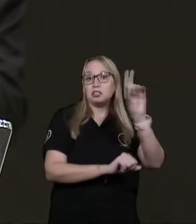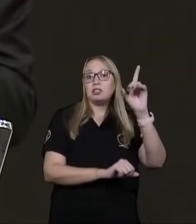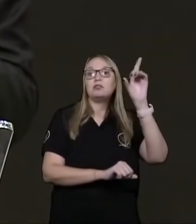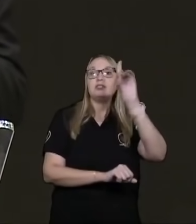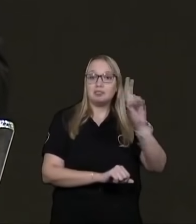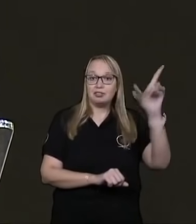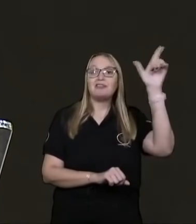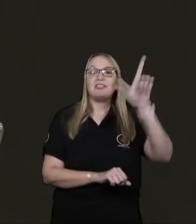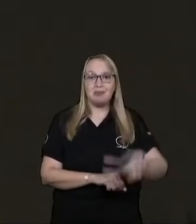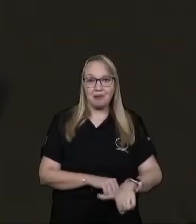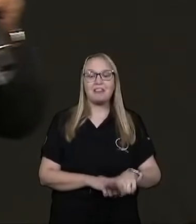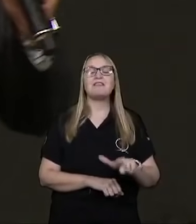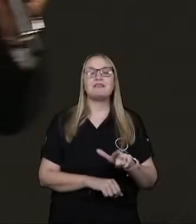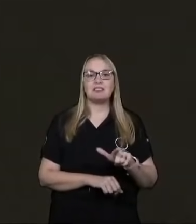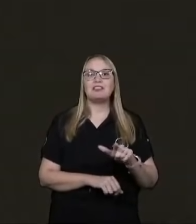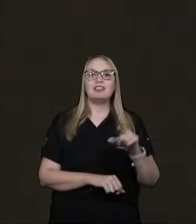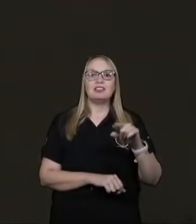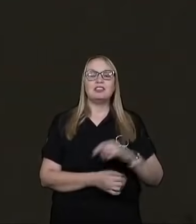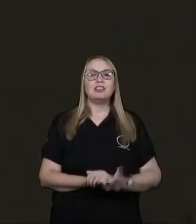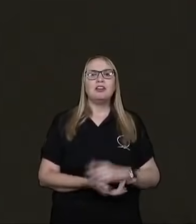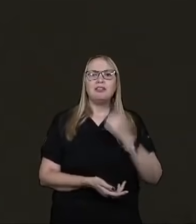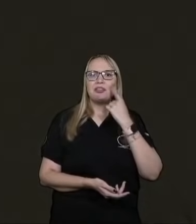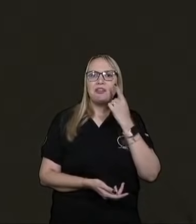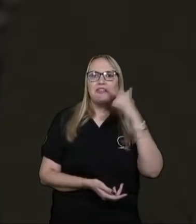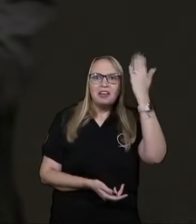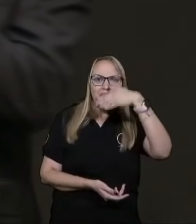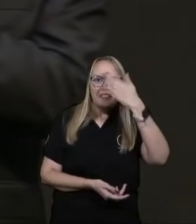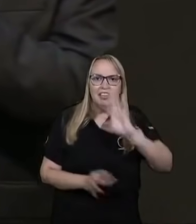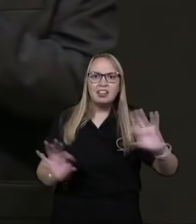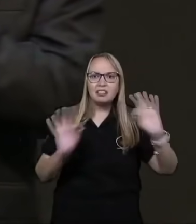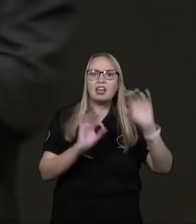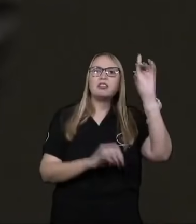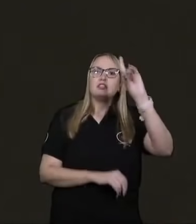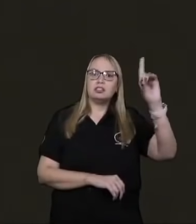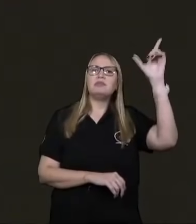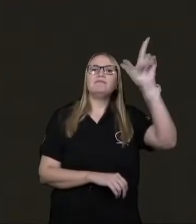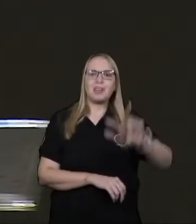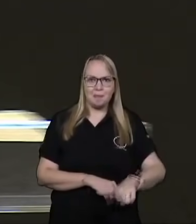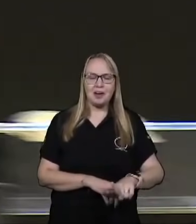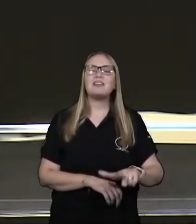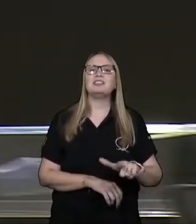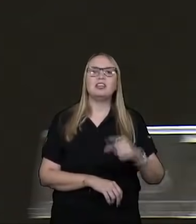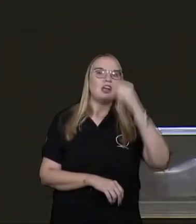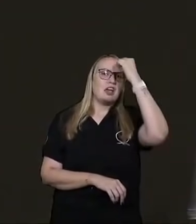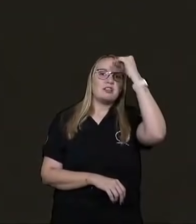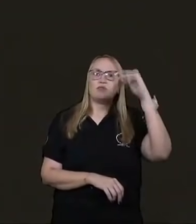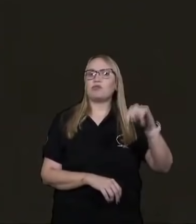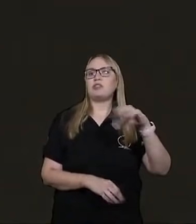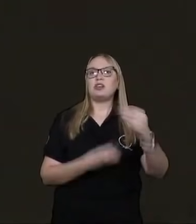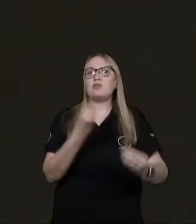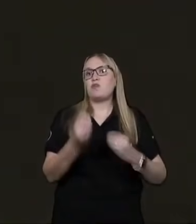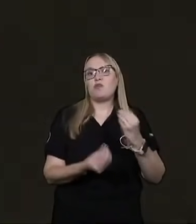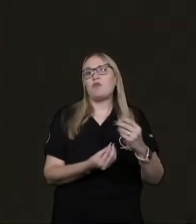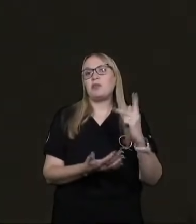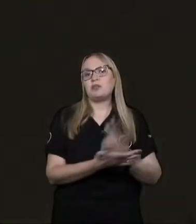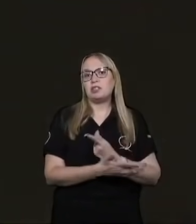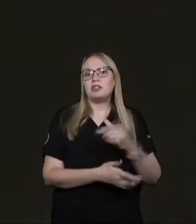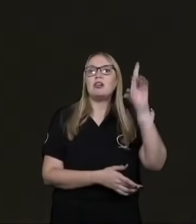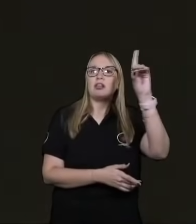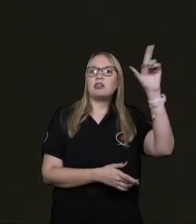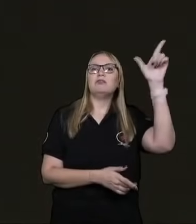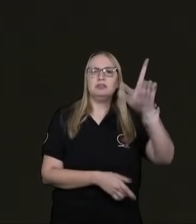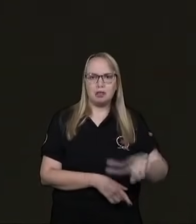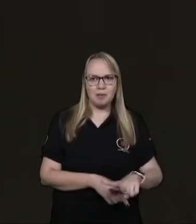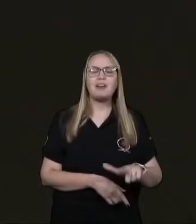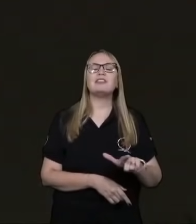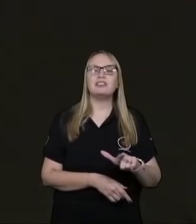Deus eu não tô vendo nada eu não sei como é que vai ser